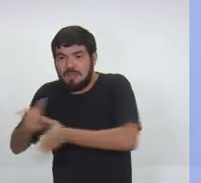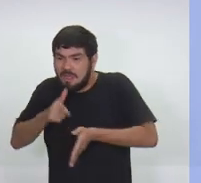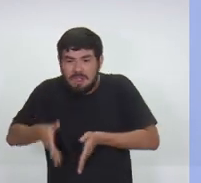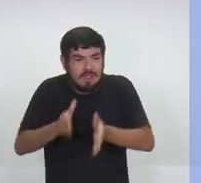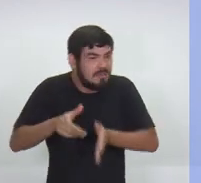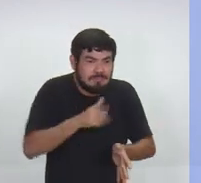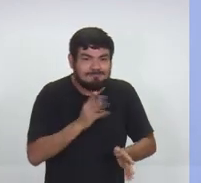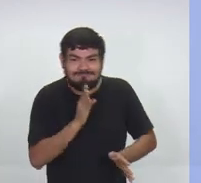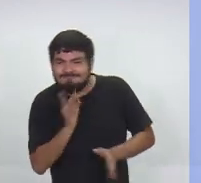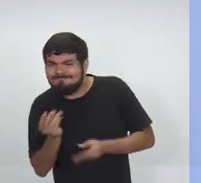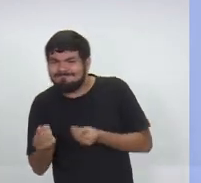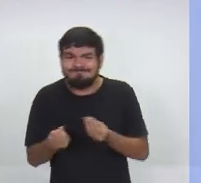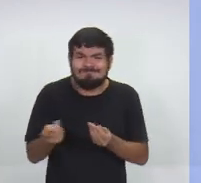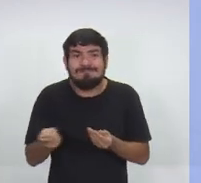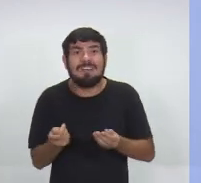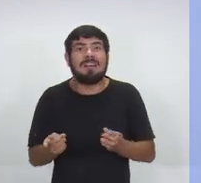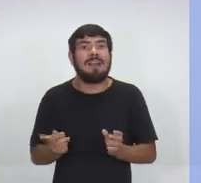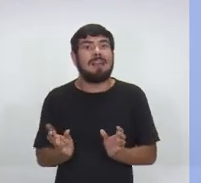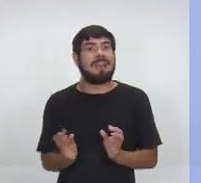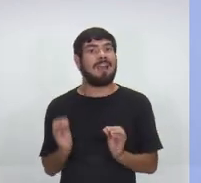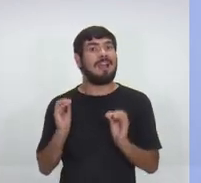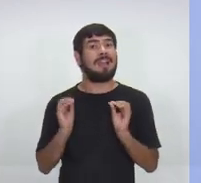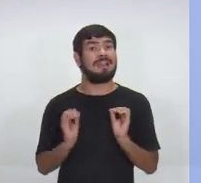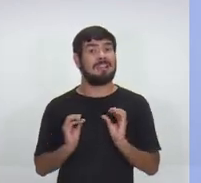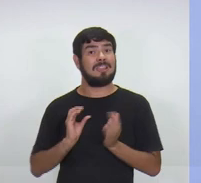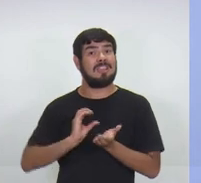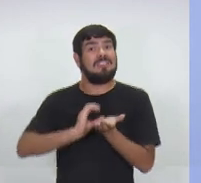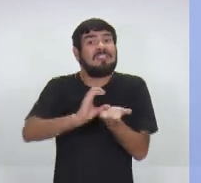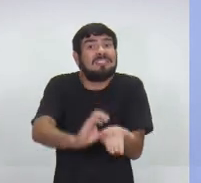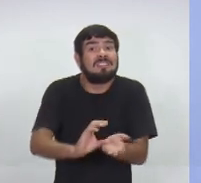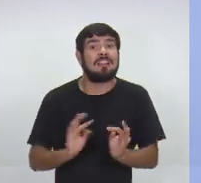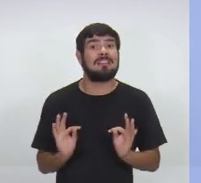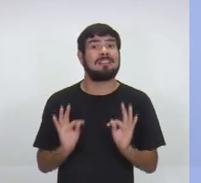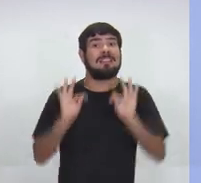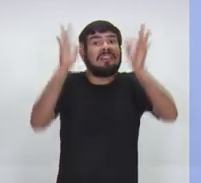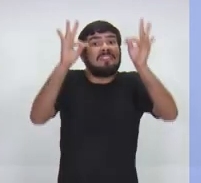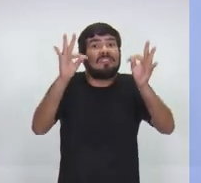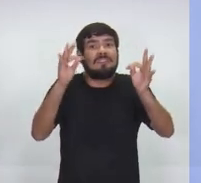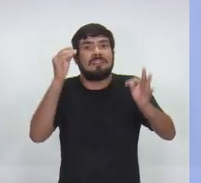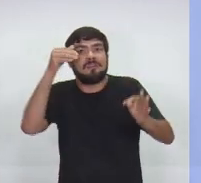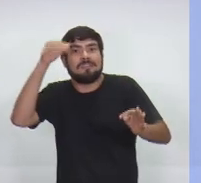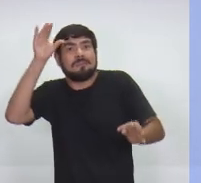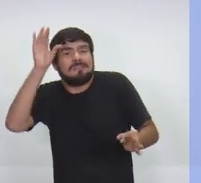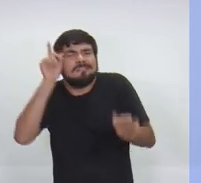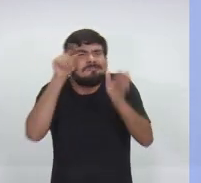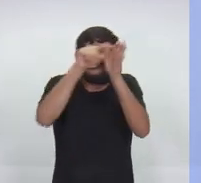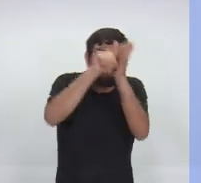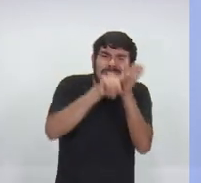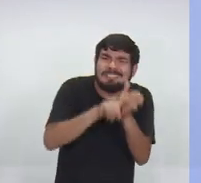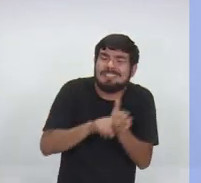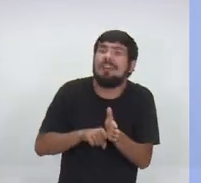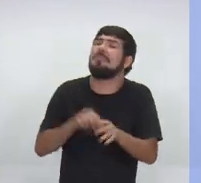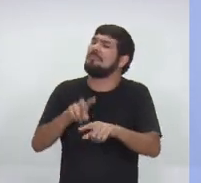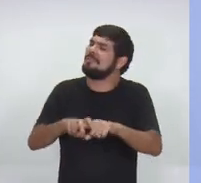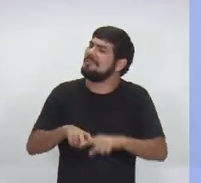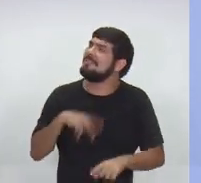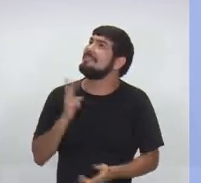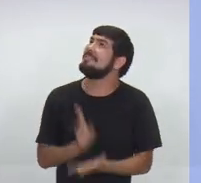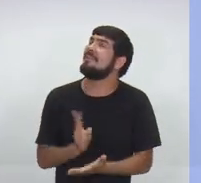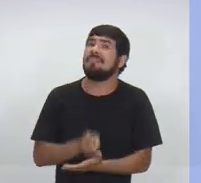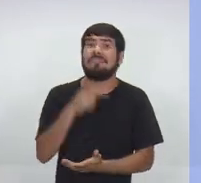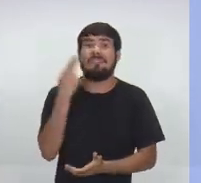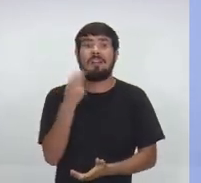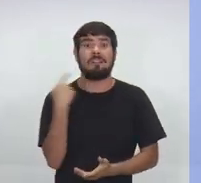precisamos aplicar em tecnologia mecanização em conhecimento pesquisando por isso quando eu digo que